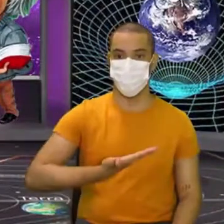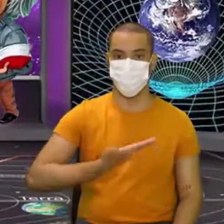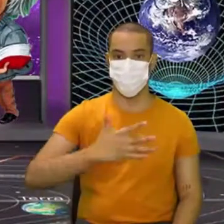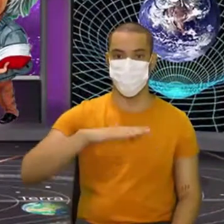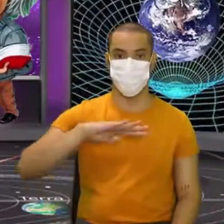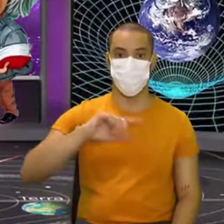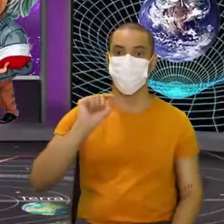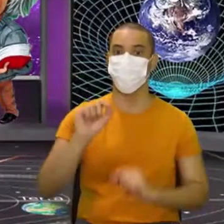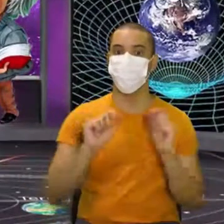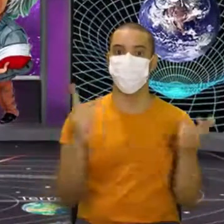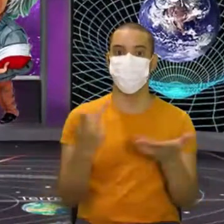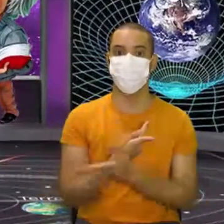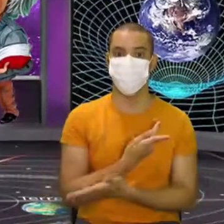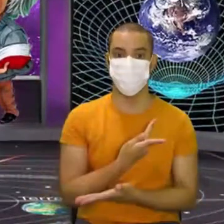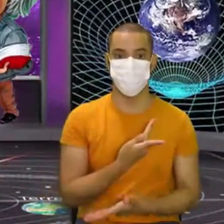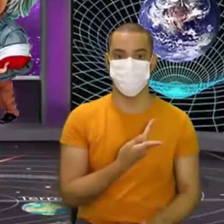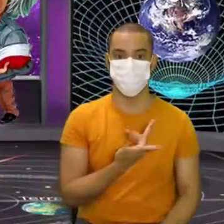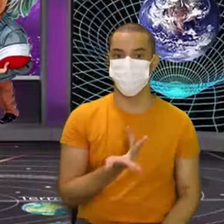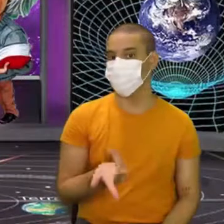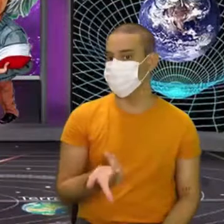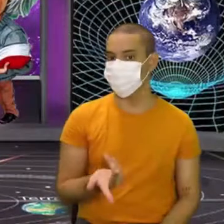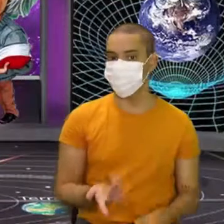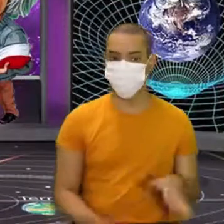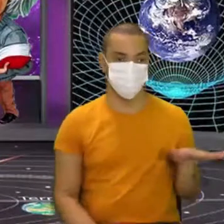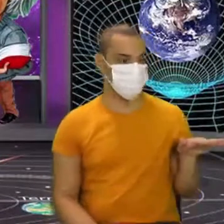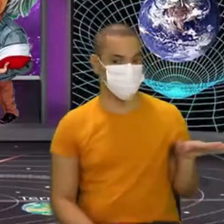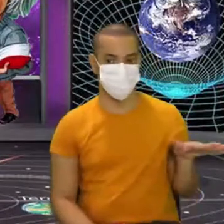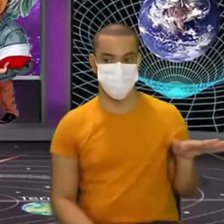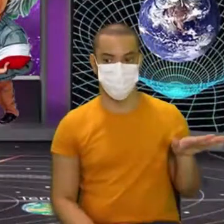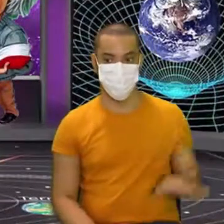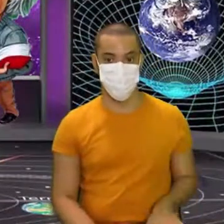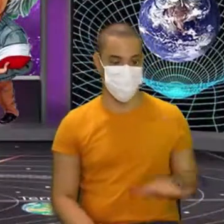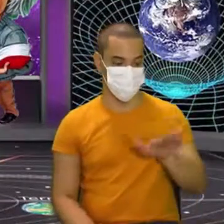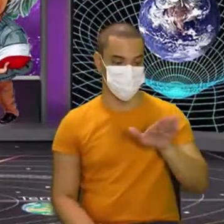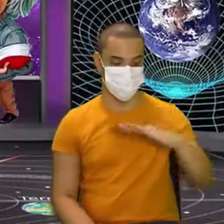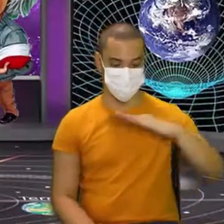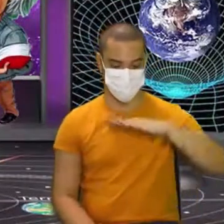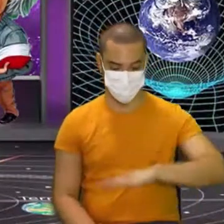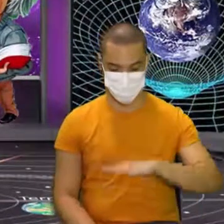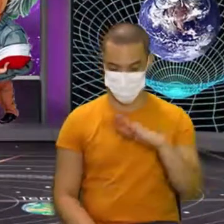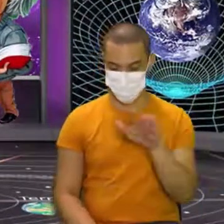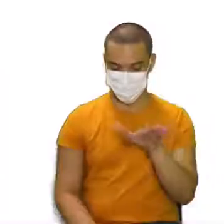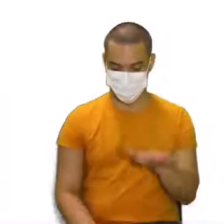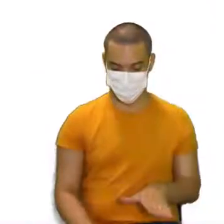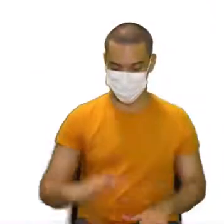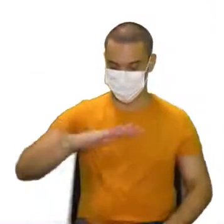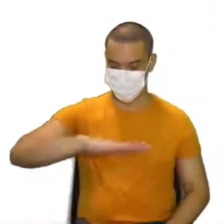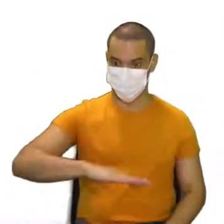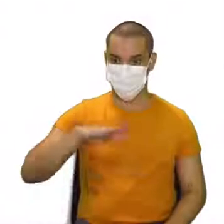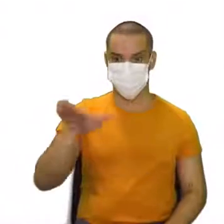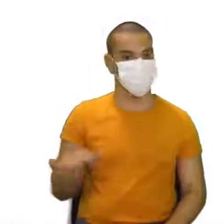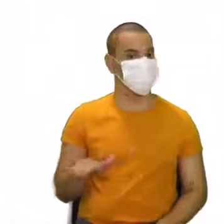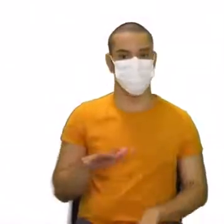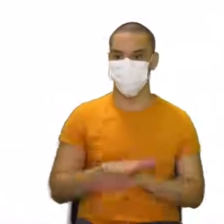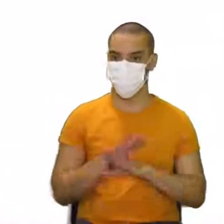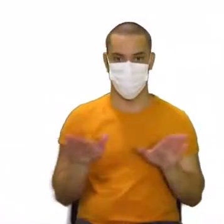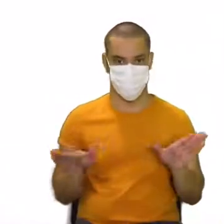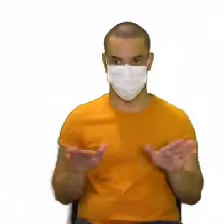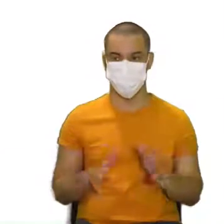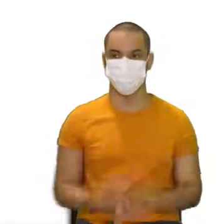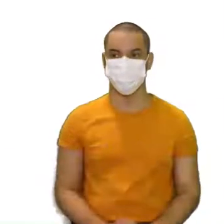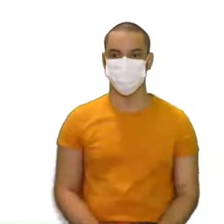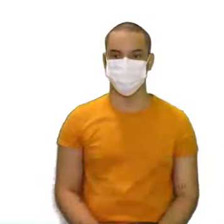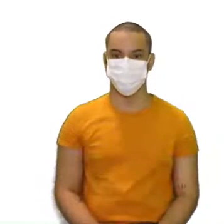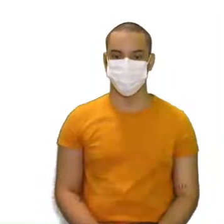horizontal o que que acontece Olha só para baixo é só isso a regra simples assim vamos lá continuar Então